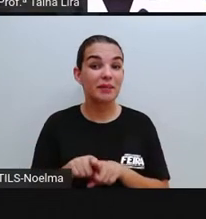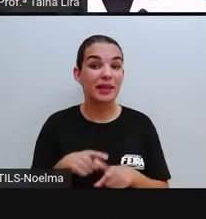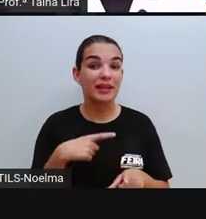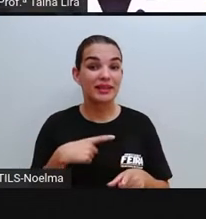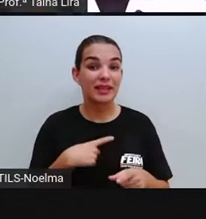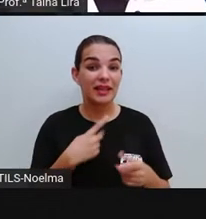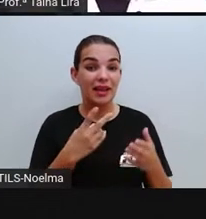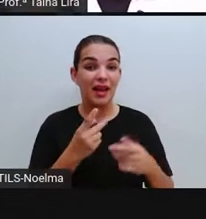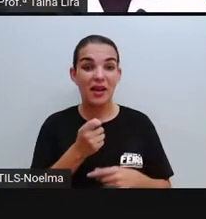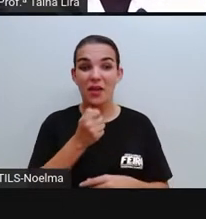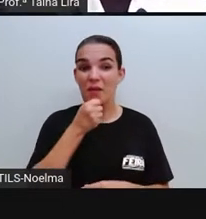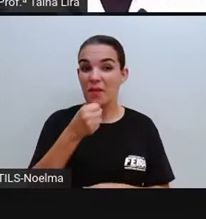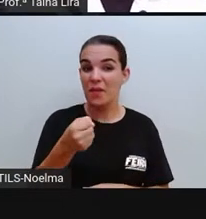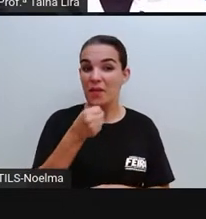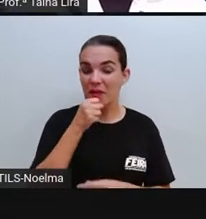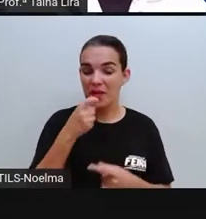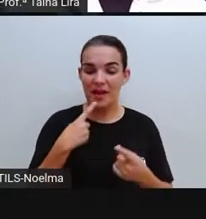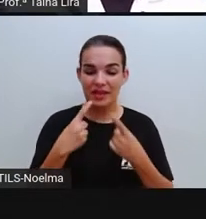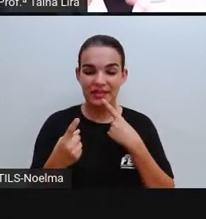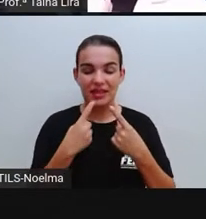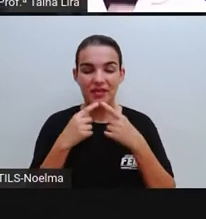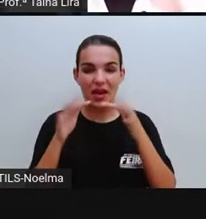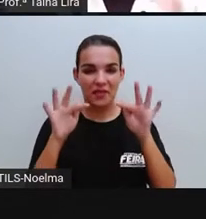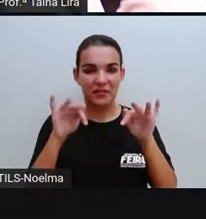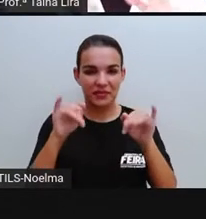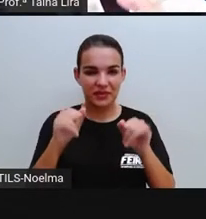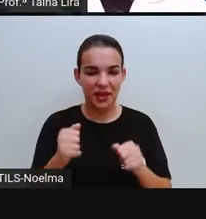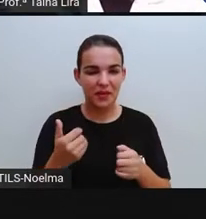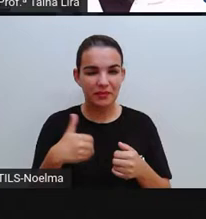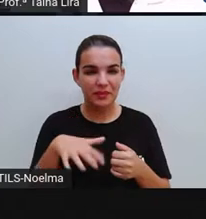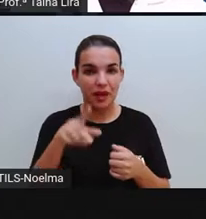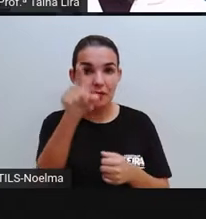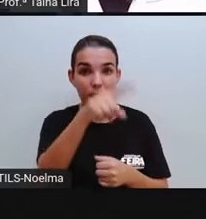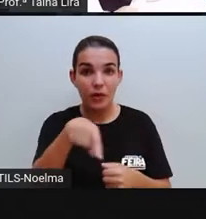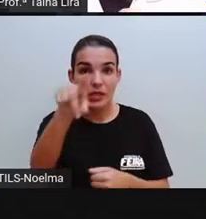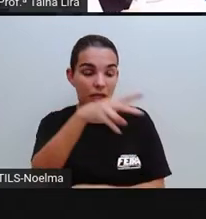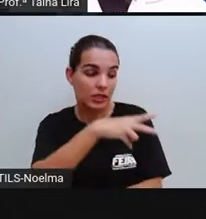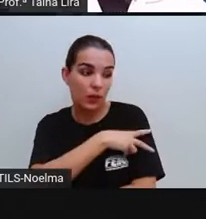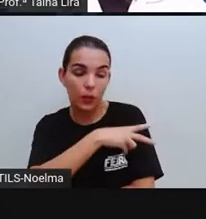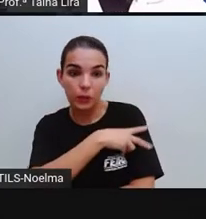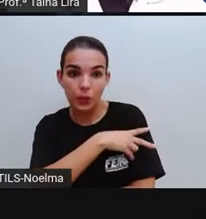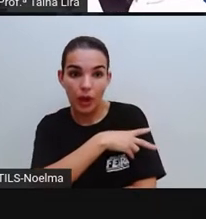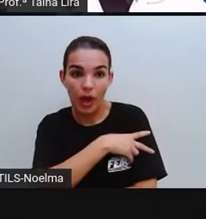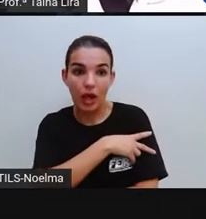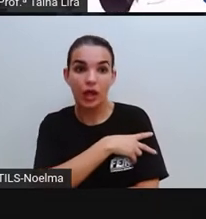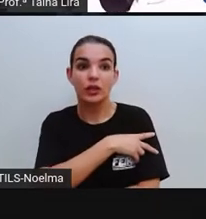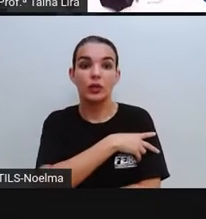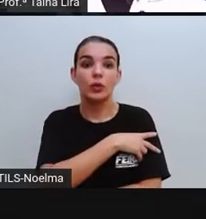lá, uma entrevista e no final a gente vai discutir. Eu quero que o segundo ano